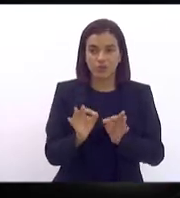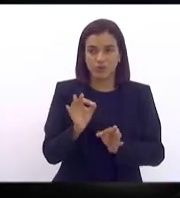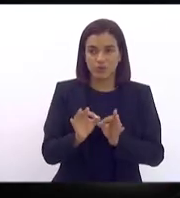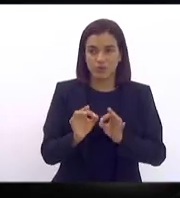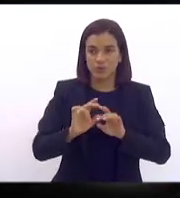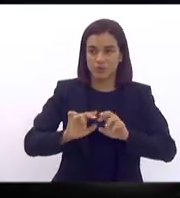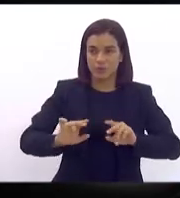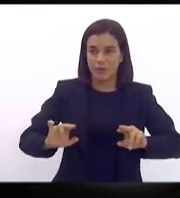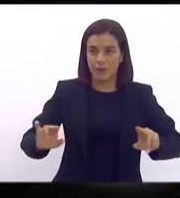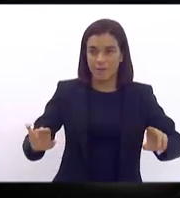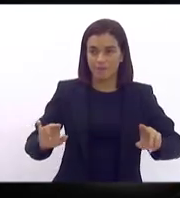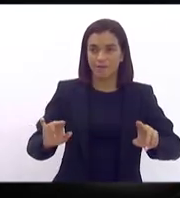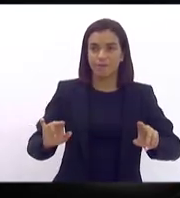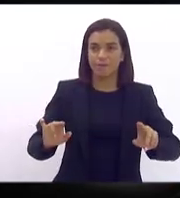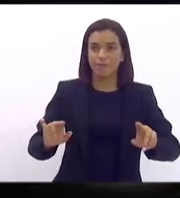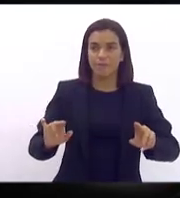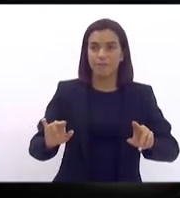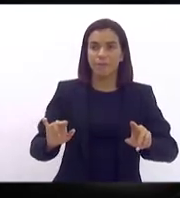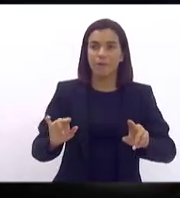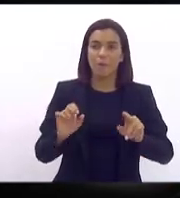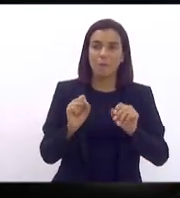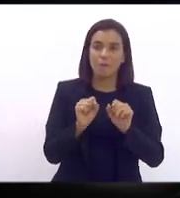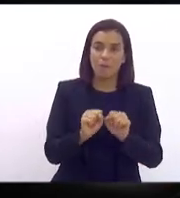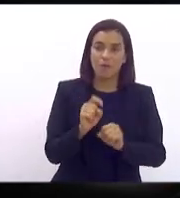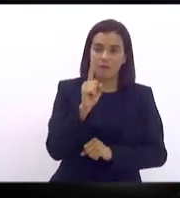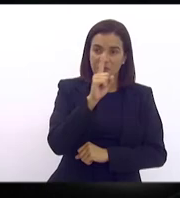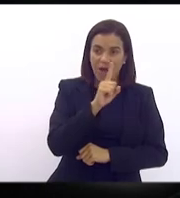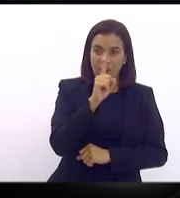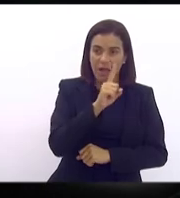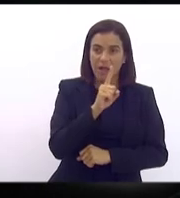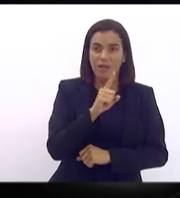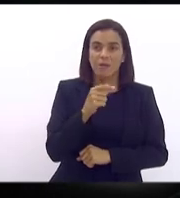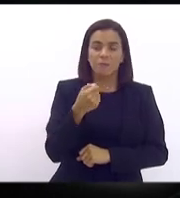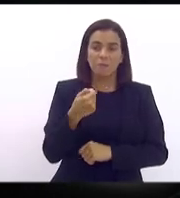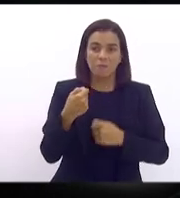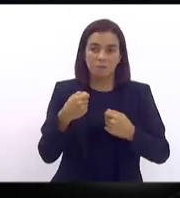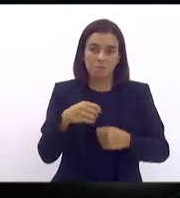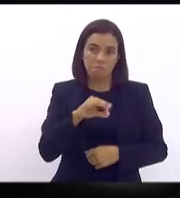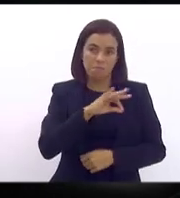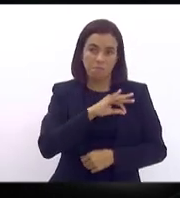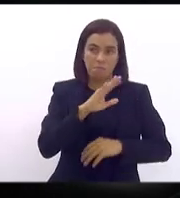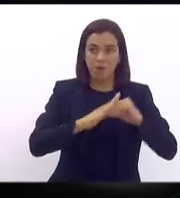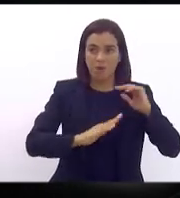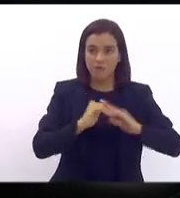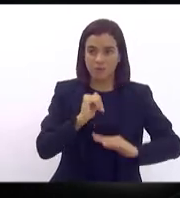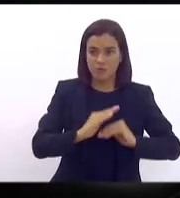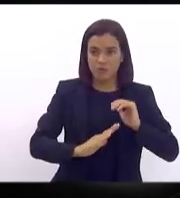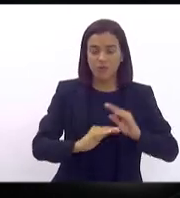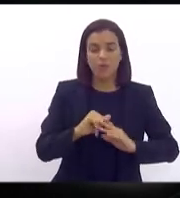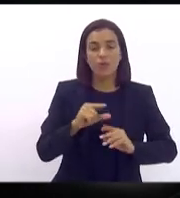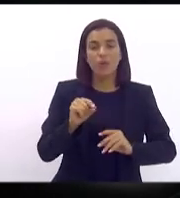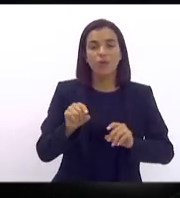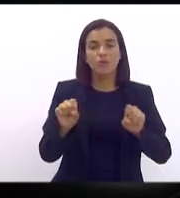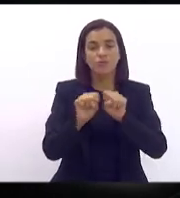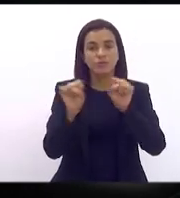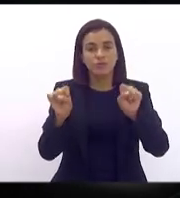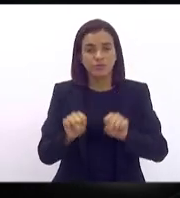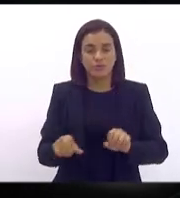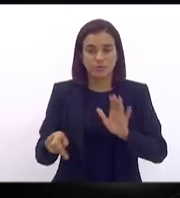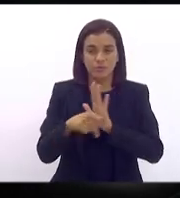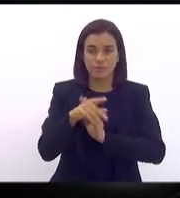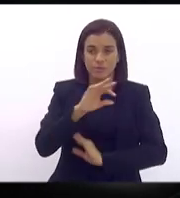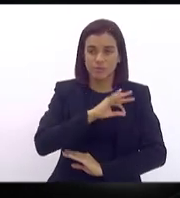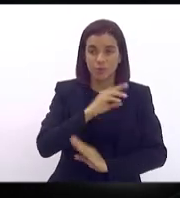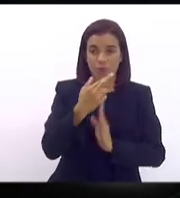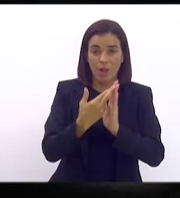falhas. Falhas que podem ser técnicas, falhas que podem, inclusive, estar ligadas à dificuldade operacional da polícia. Então, o